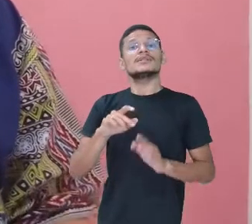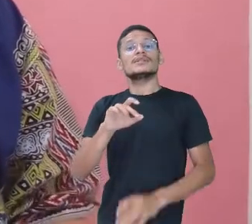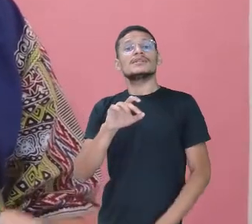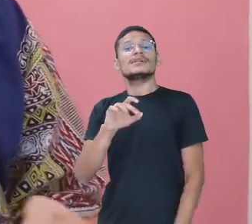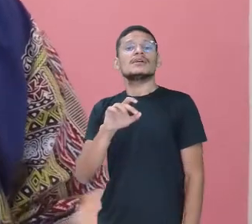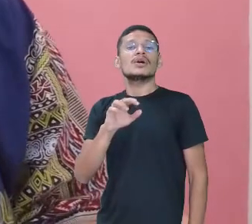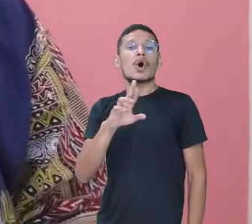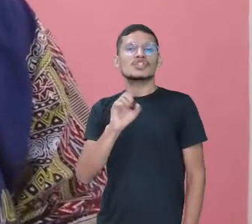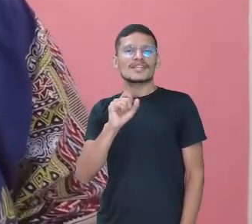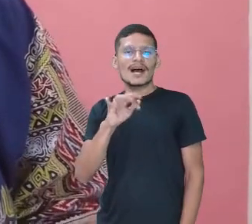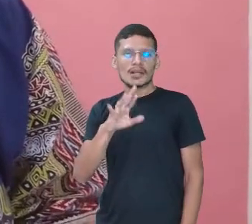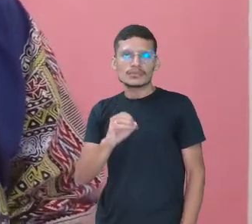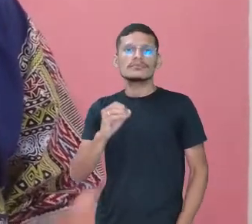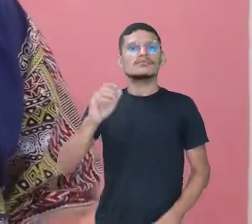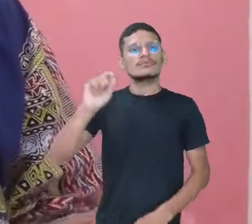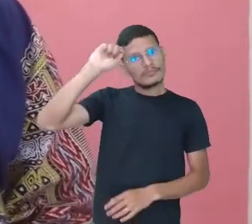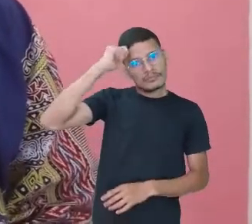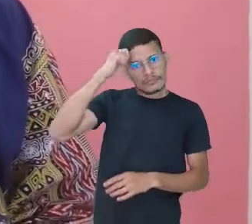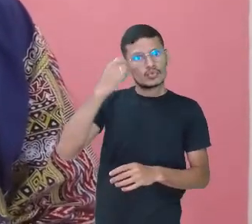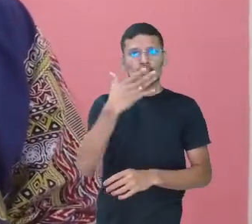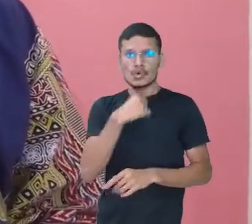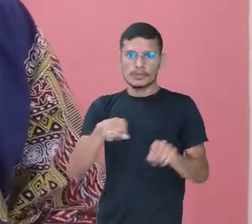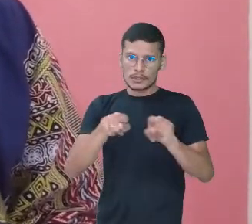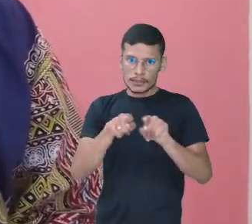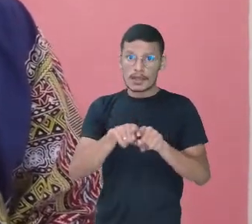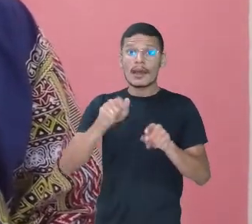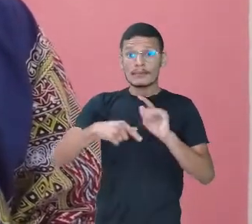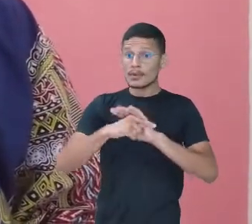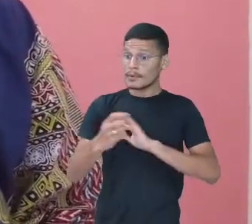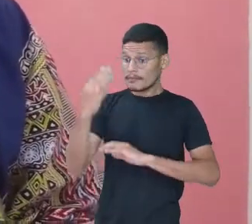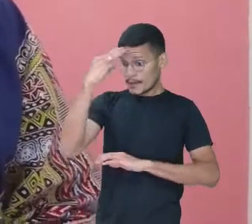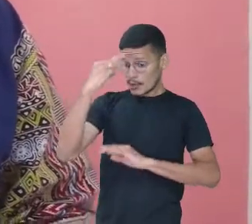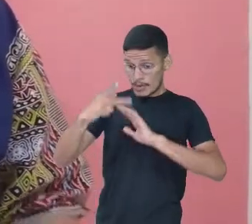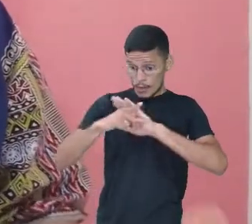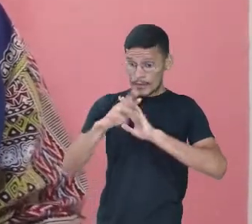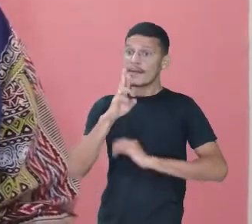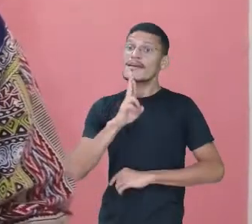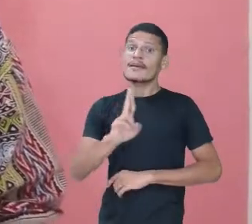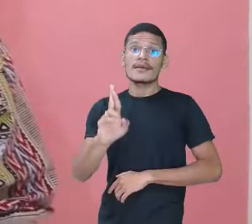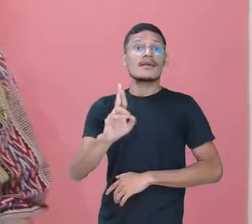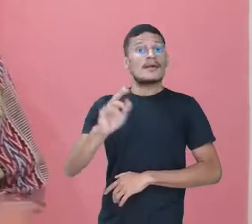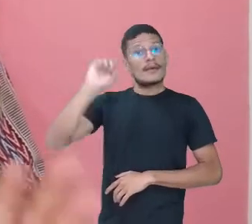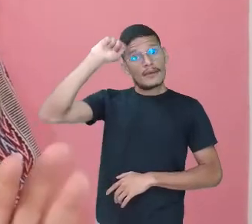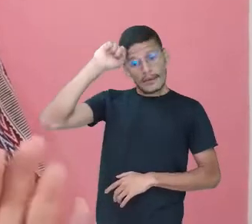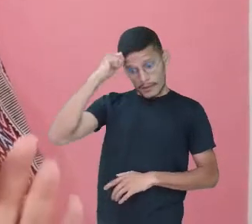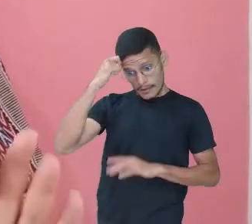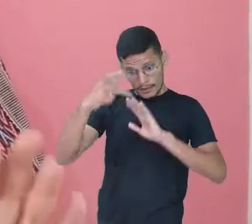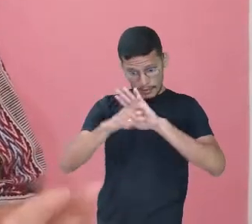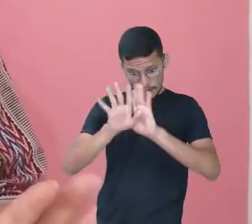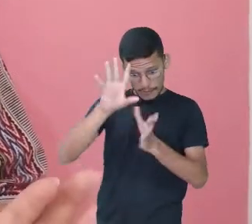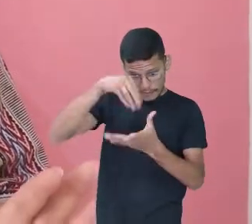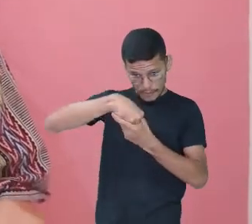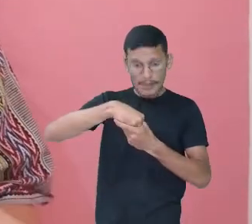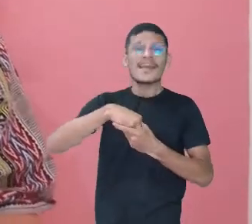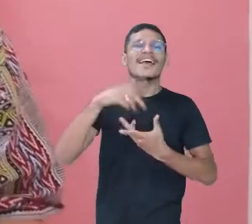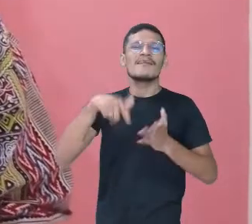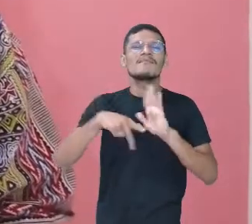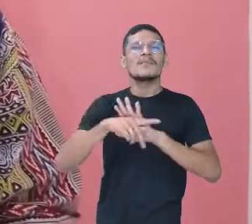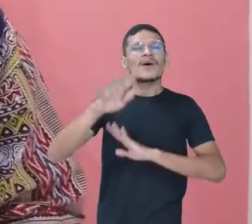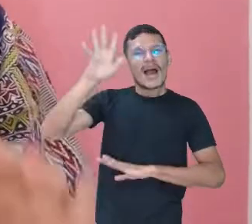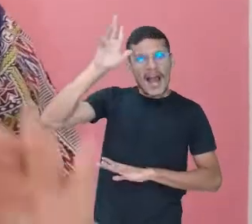da memória religiosa afro-brasileira do Recife. Afro-recifense, vamos falar assim.